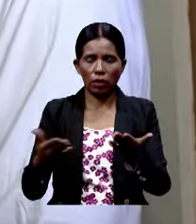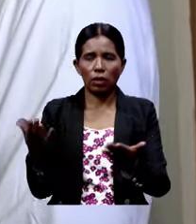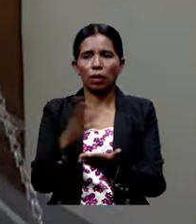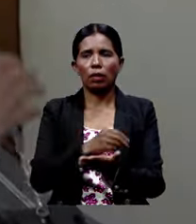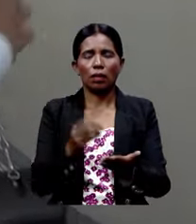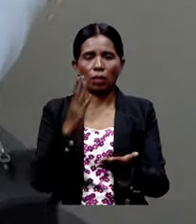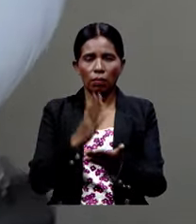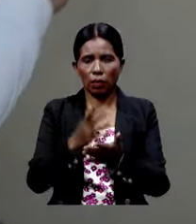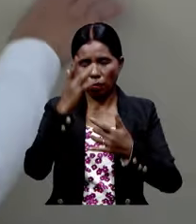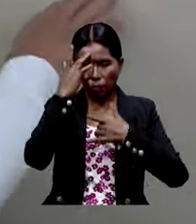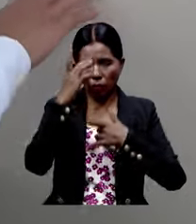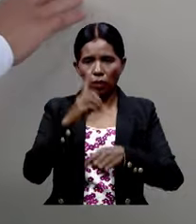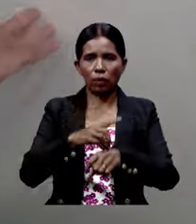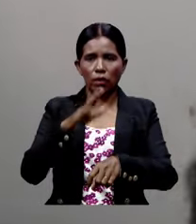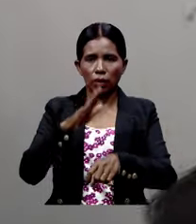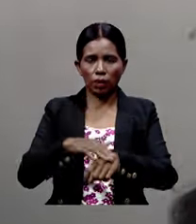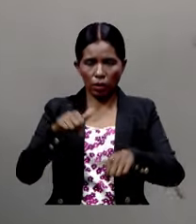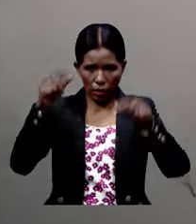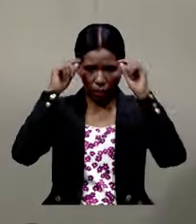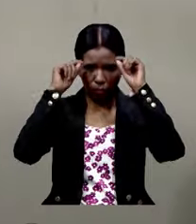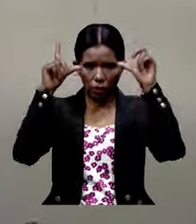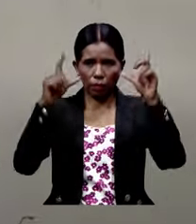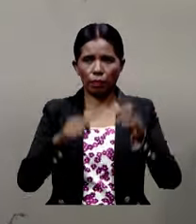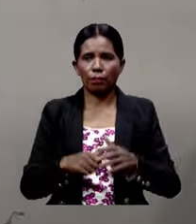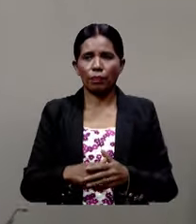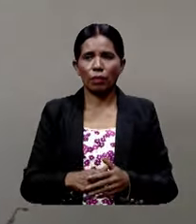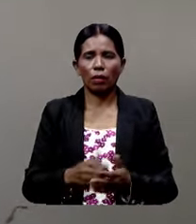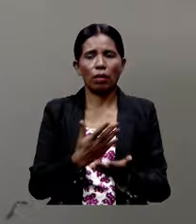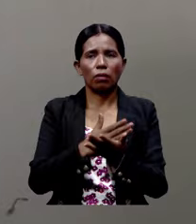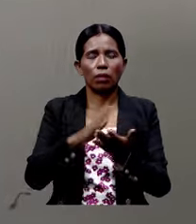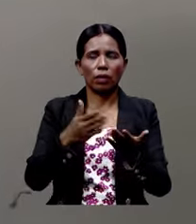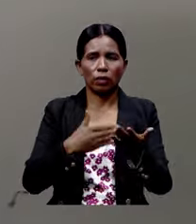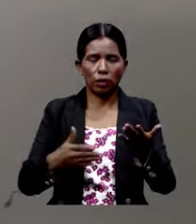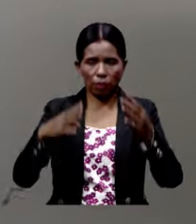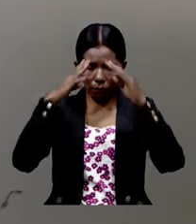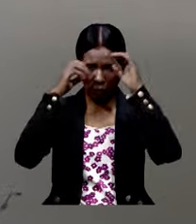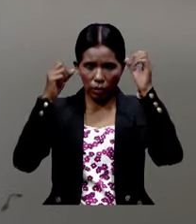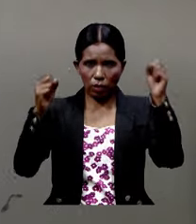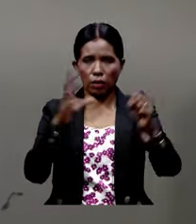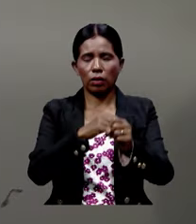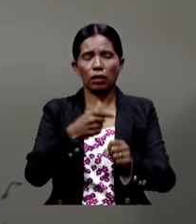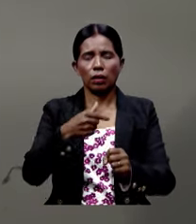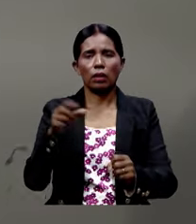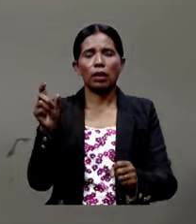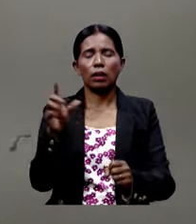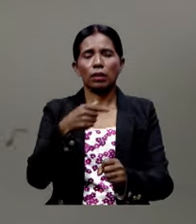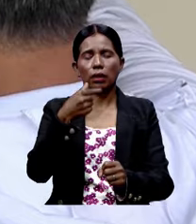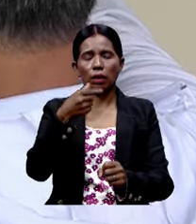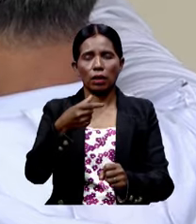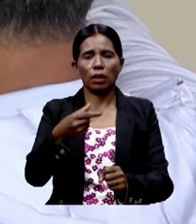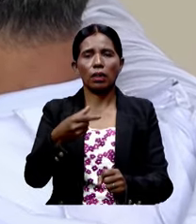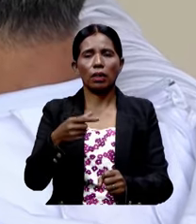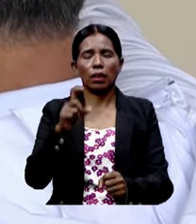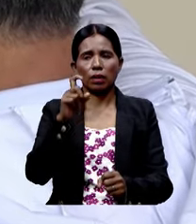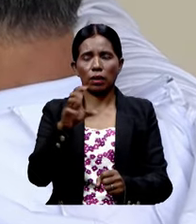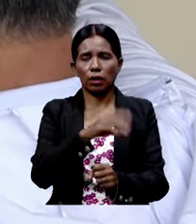prevene no combate moras dengue e a Timor-Leste. Rafa em faz equipamento, Presidente Fundação ZGSIS informa, objetivo